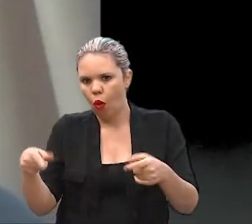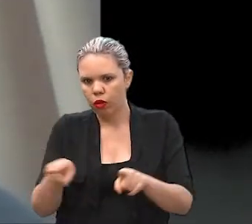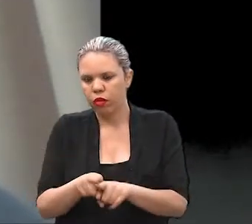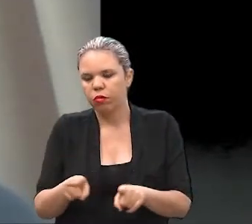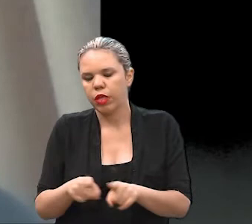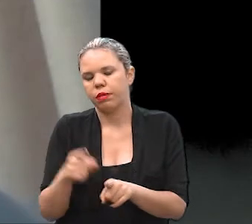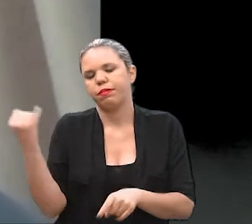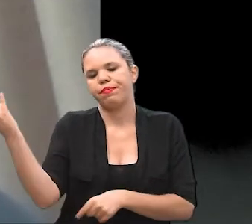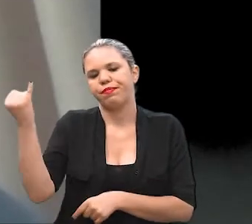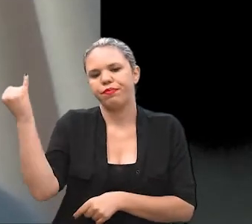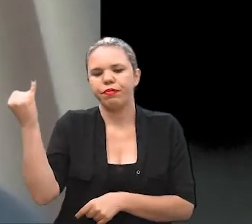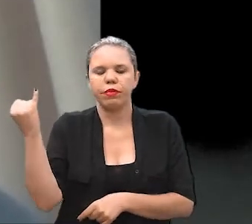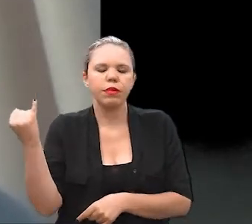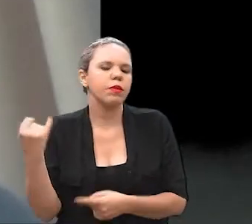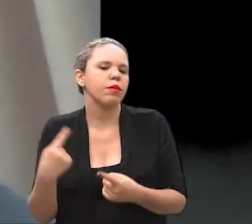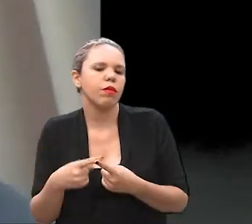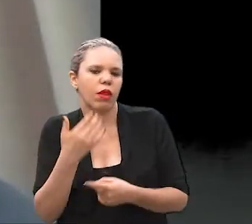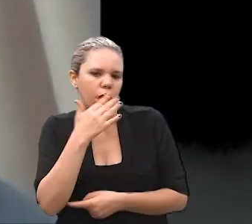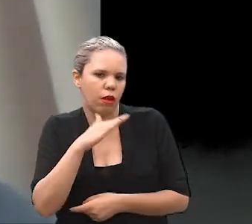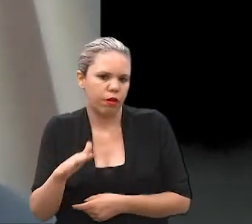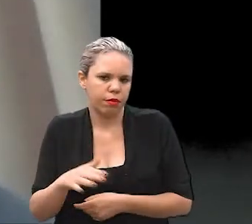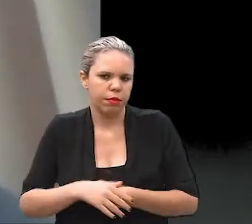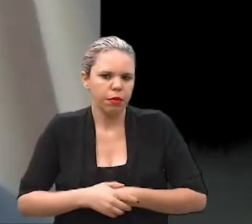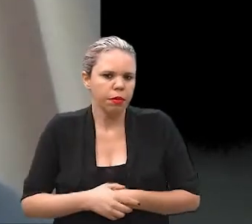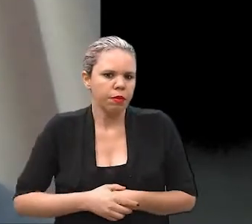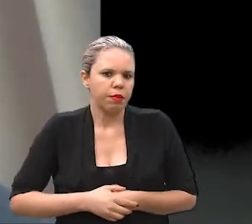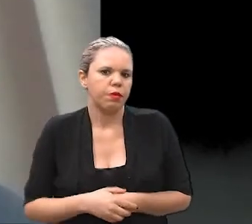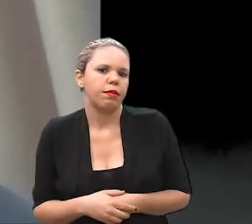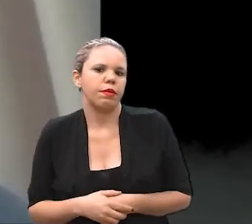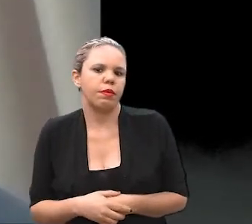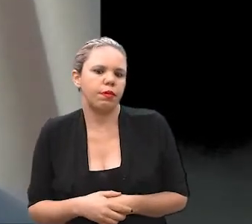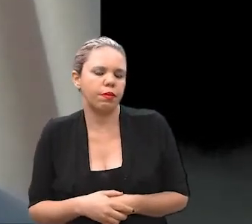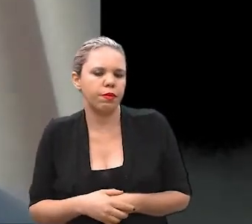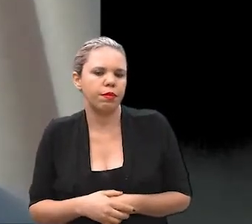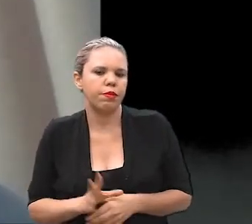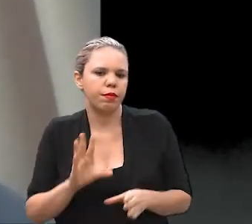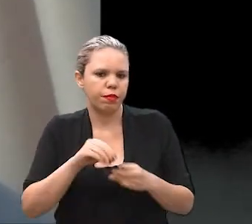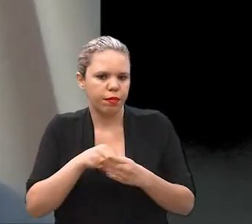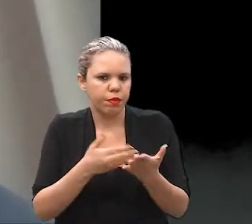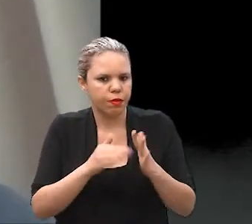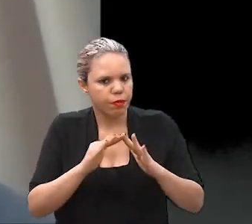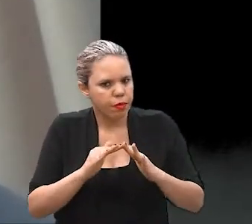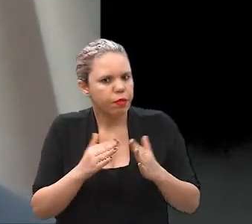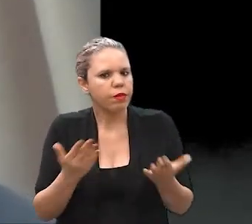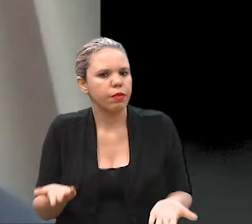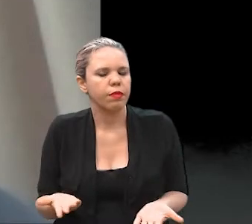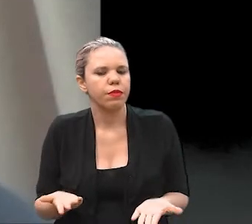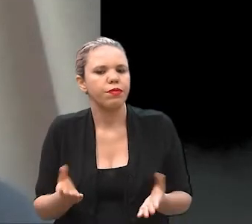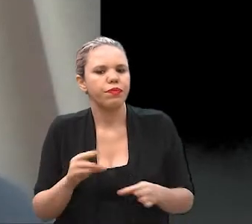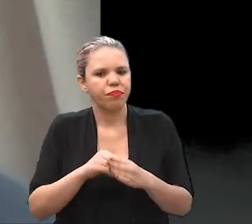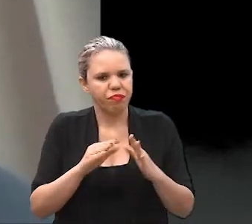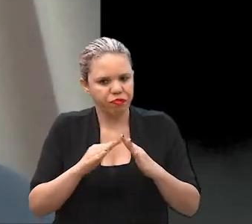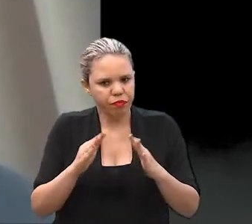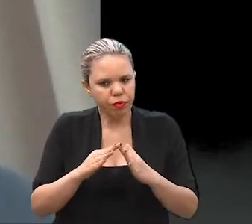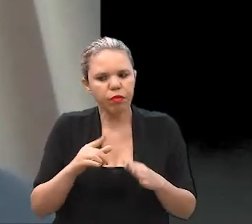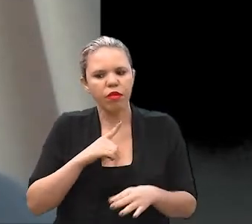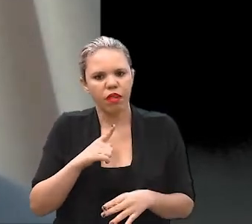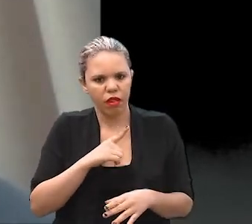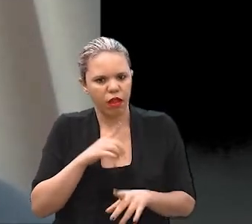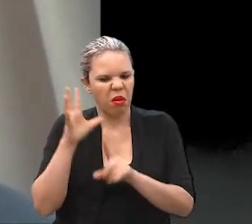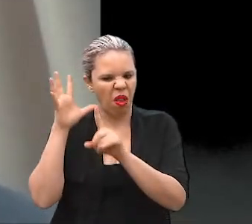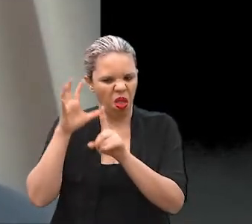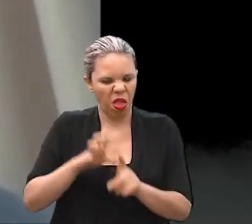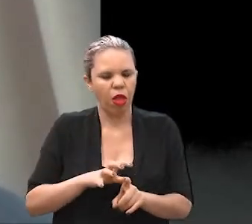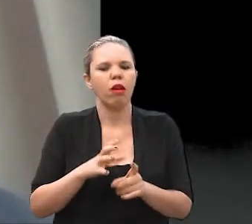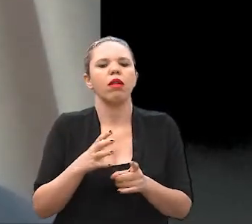extremamente importante, porque a criança, quando está na escola, na sua residência, há essa agressão